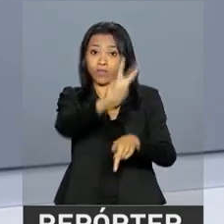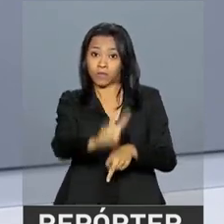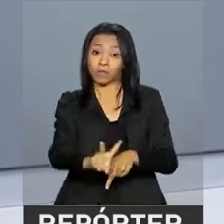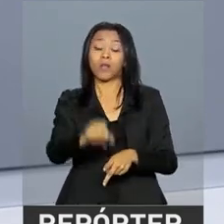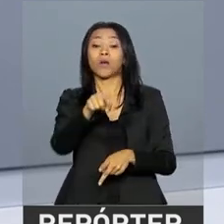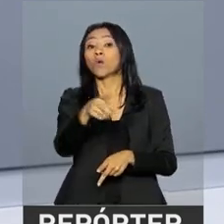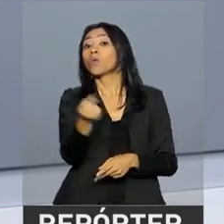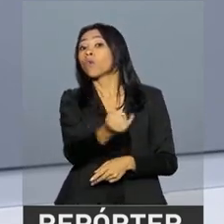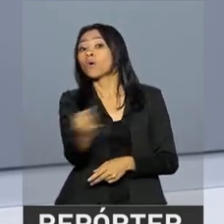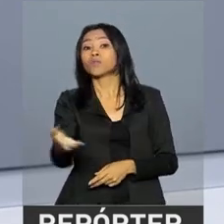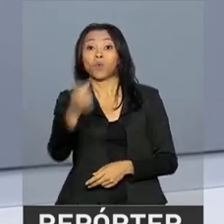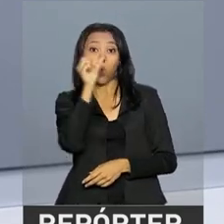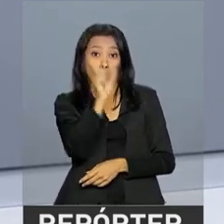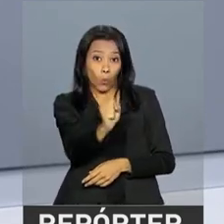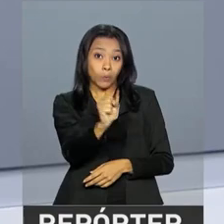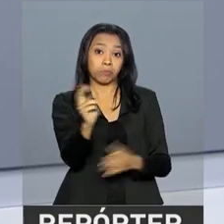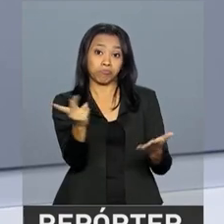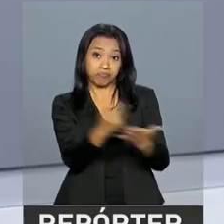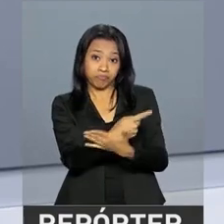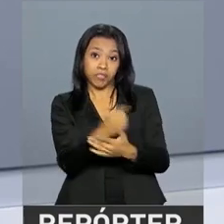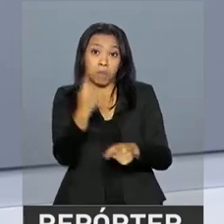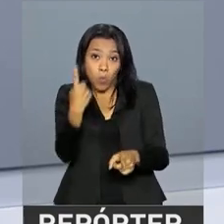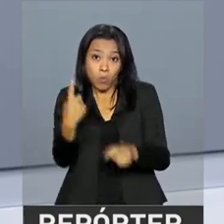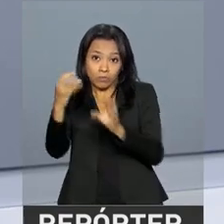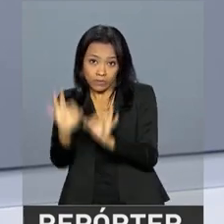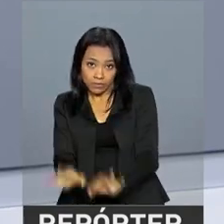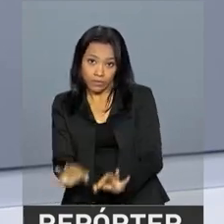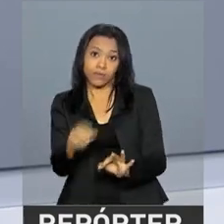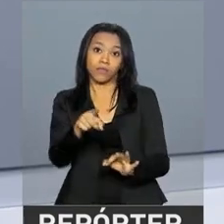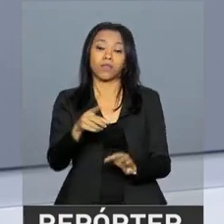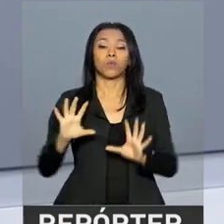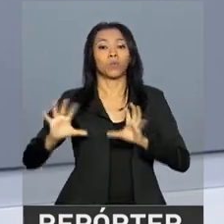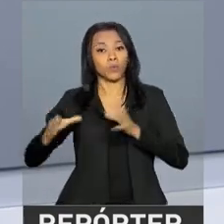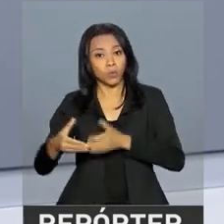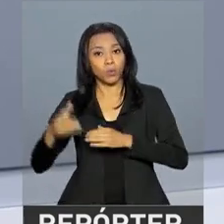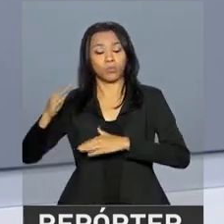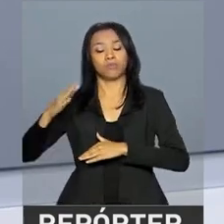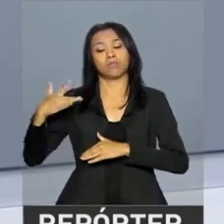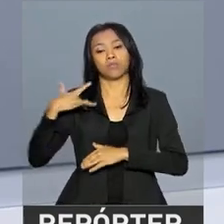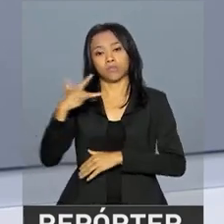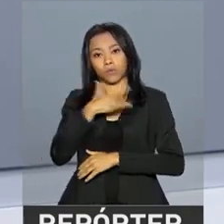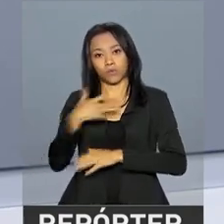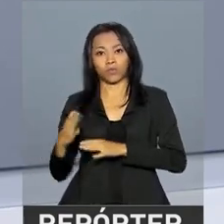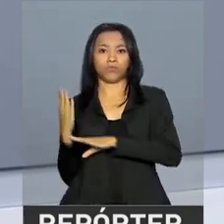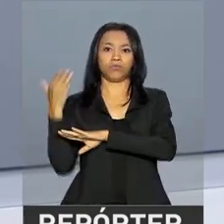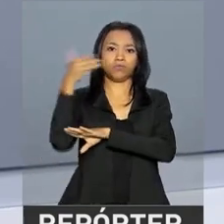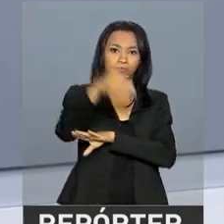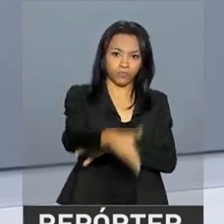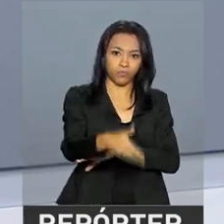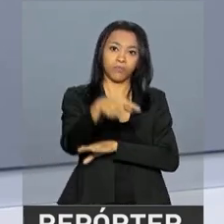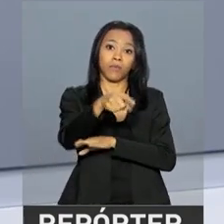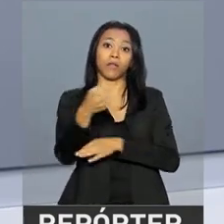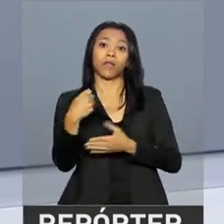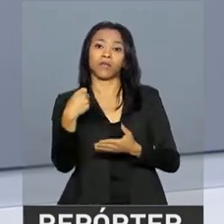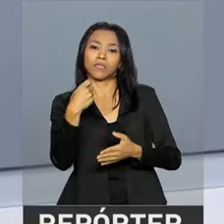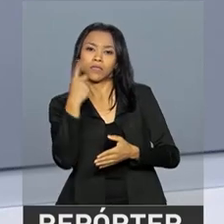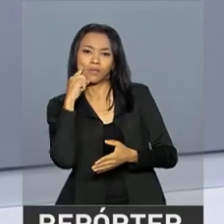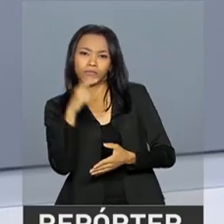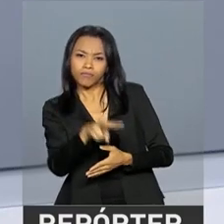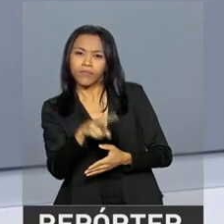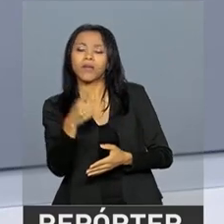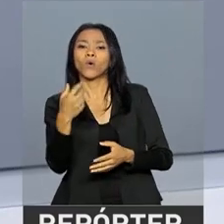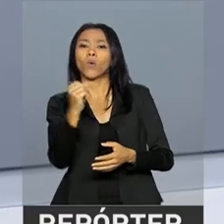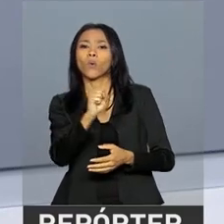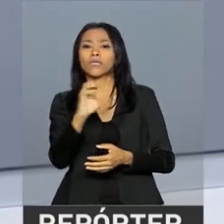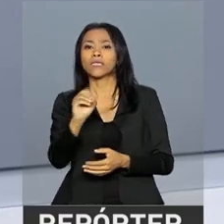uma confirmação uma equipe do ministério está no estado para treinar profissionais de saúde no atendimento à doença 80 mil doses